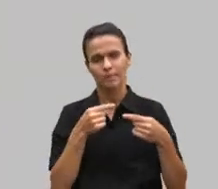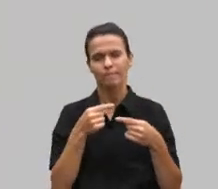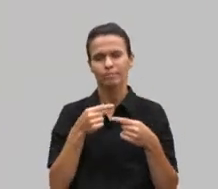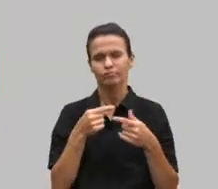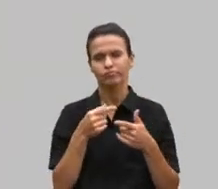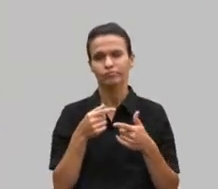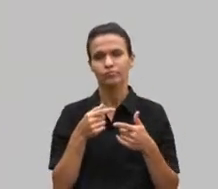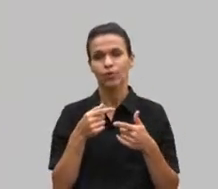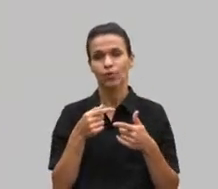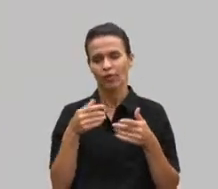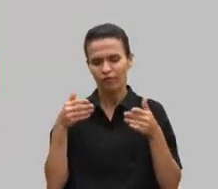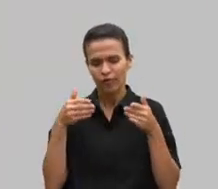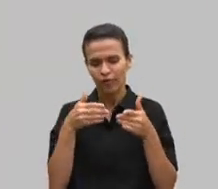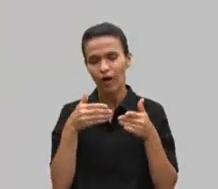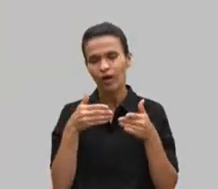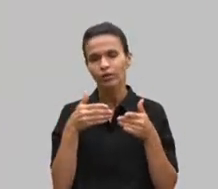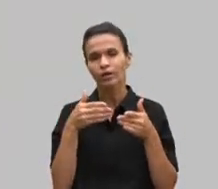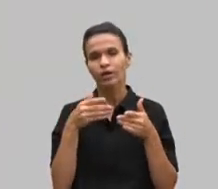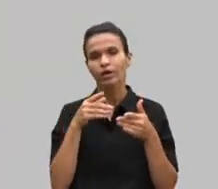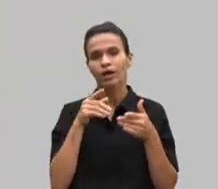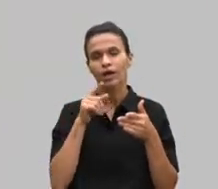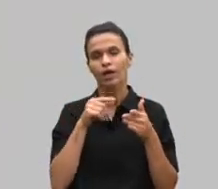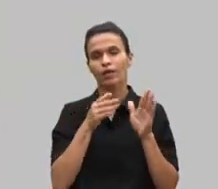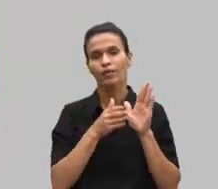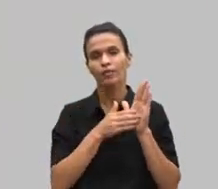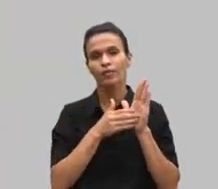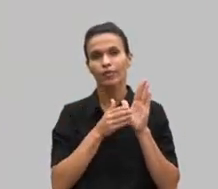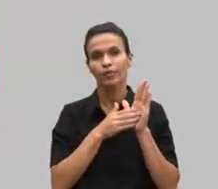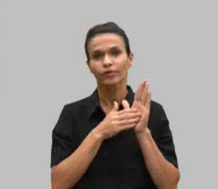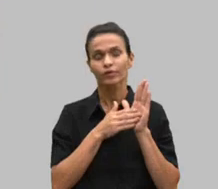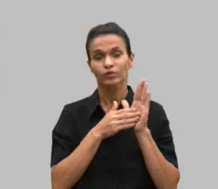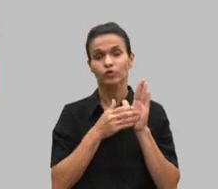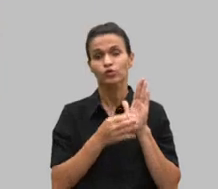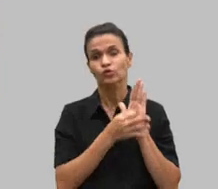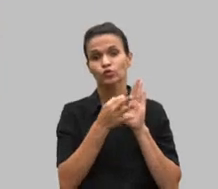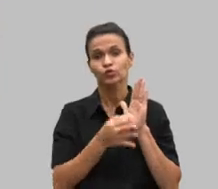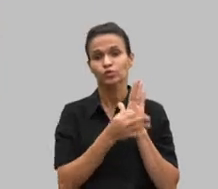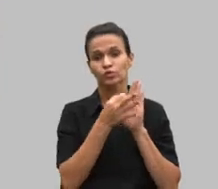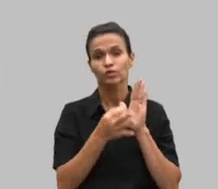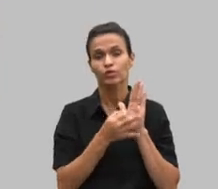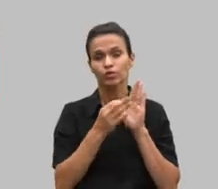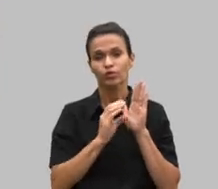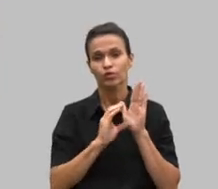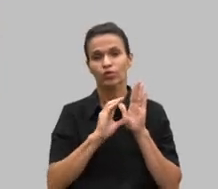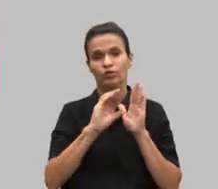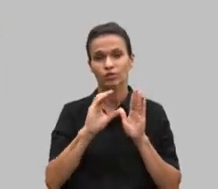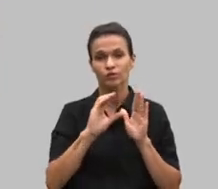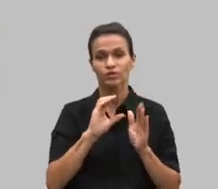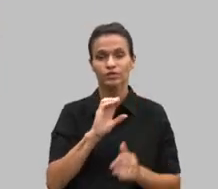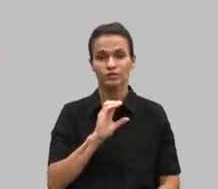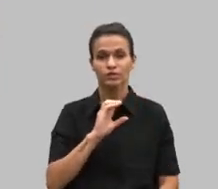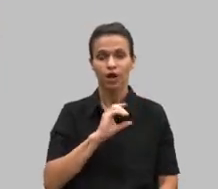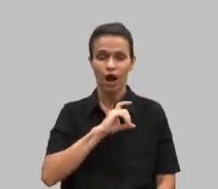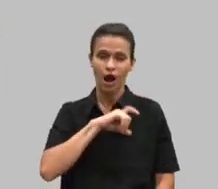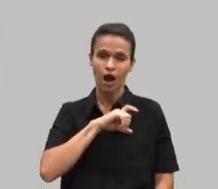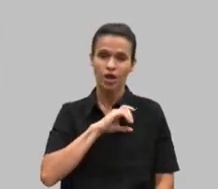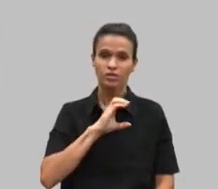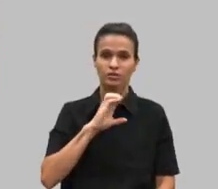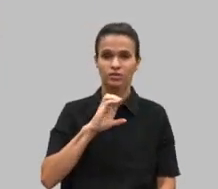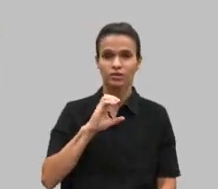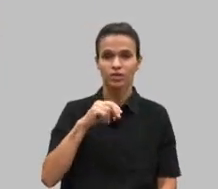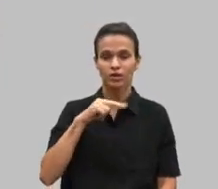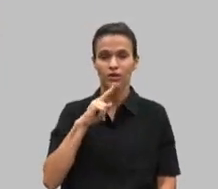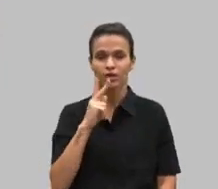foi sobre o sobre a proposta sujeito que sugeria o financiamento da CNH para facilitar a entrada